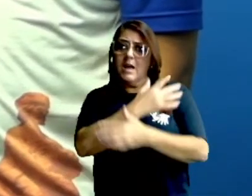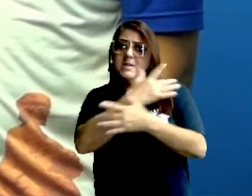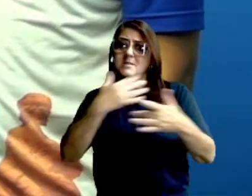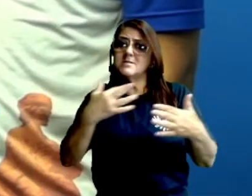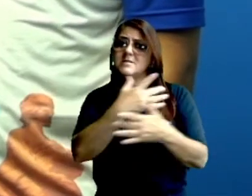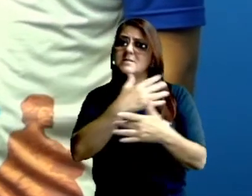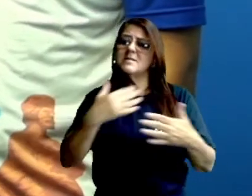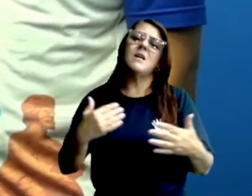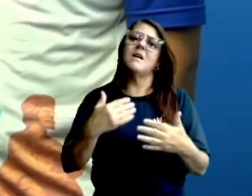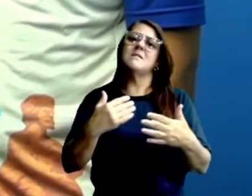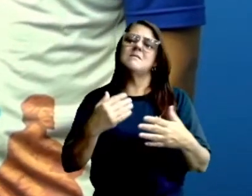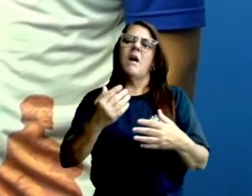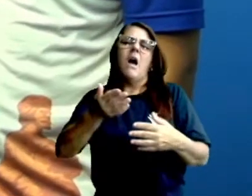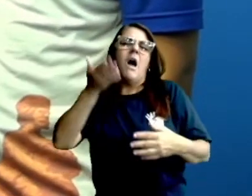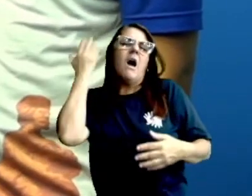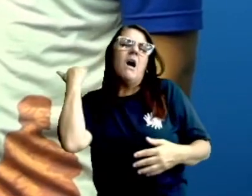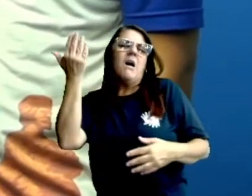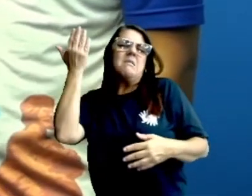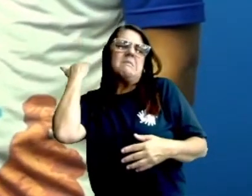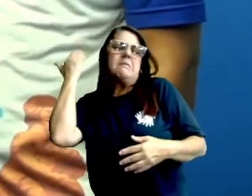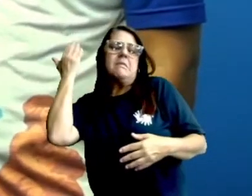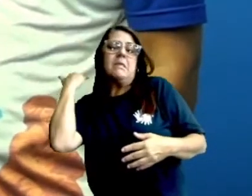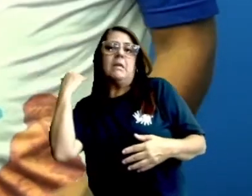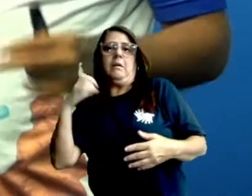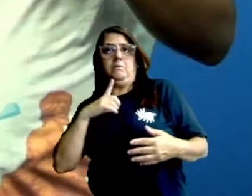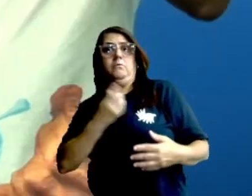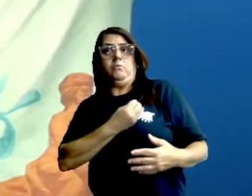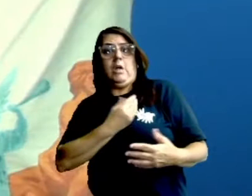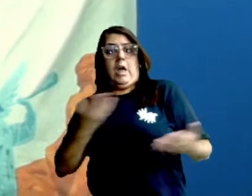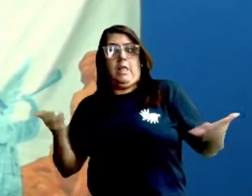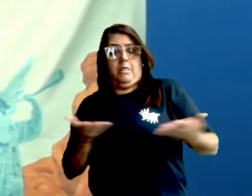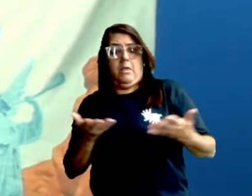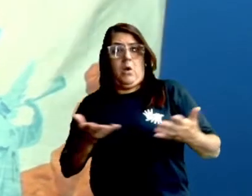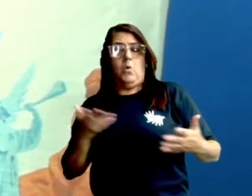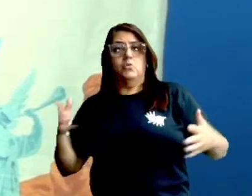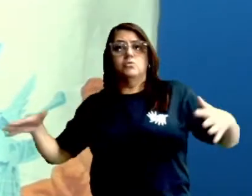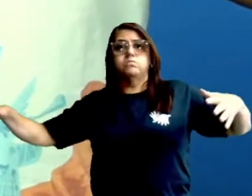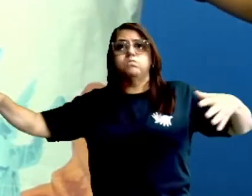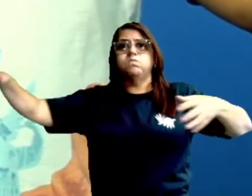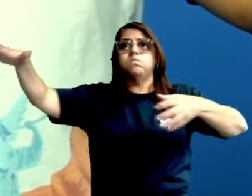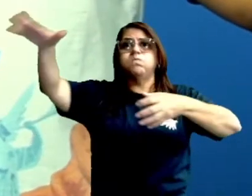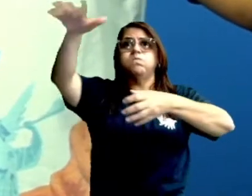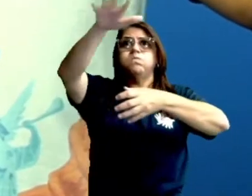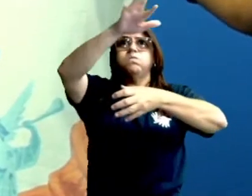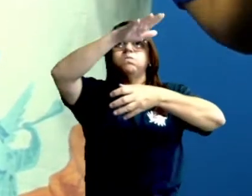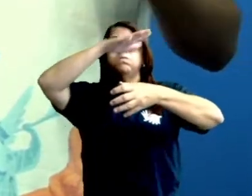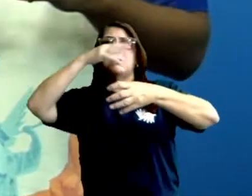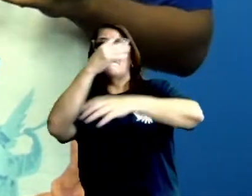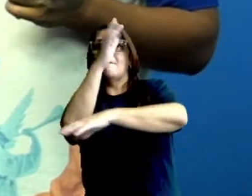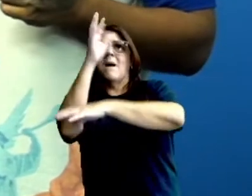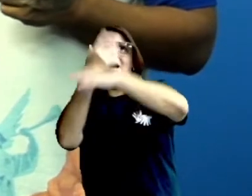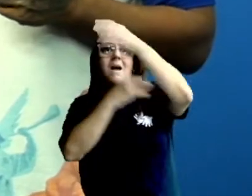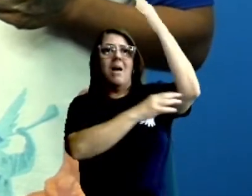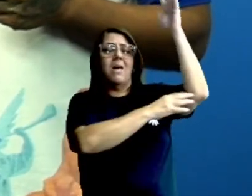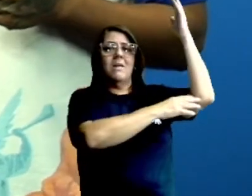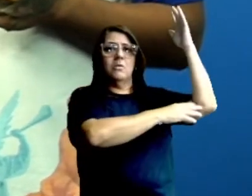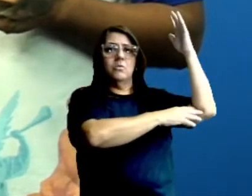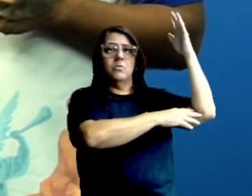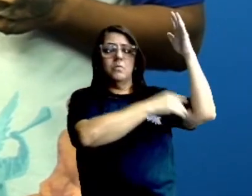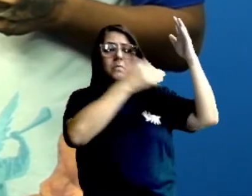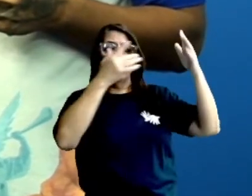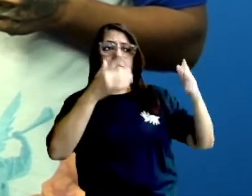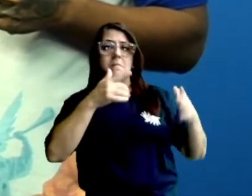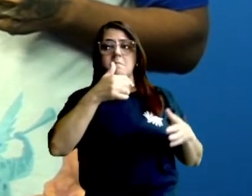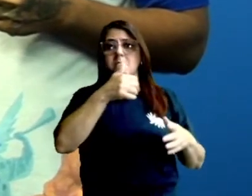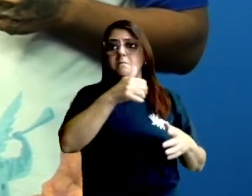cidade ela é extremamente antiga e ela resiste até os dias de hoje. Ela estava encoberta de vegetação, Ela foi redescoberta